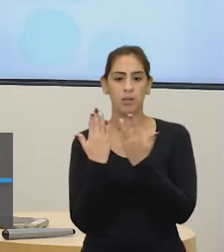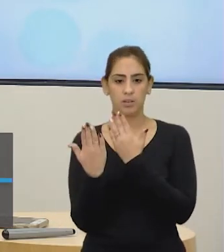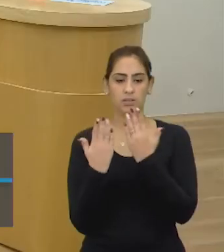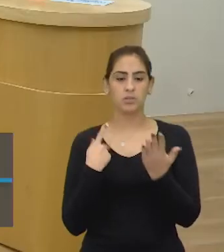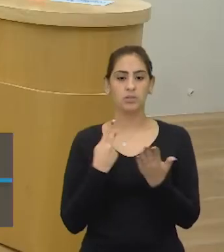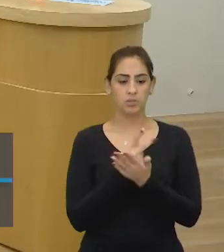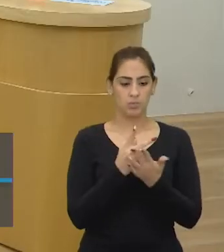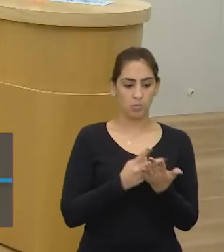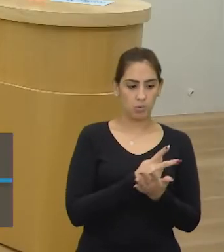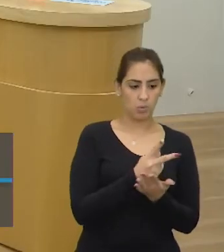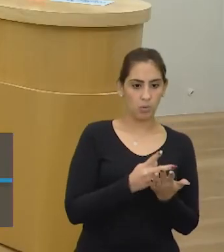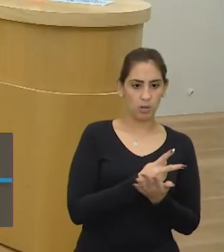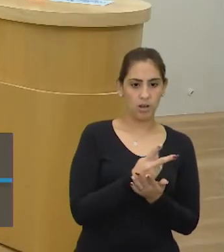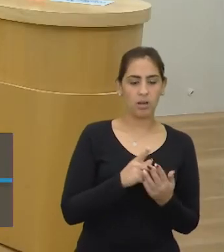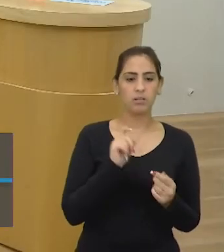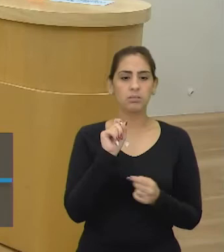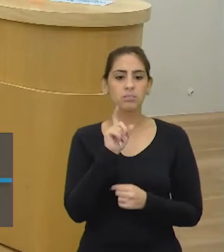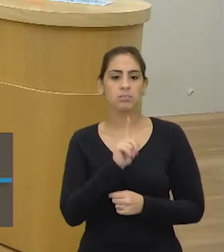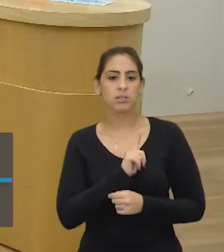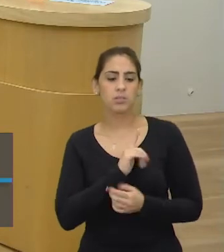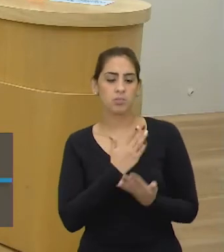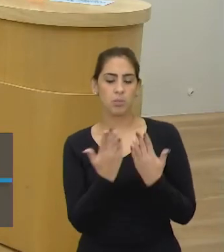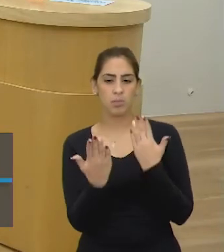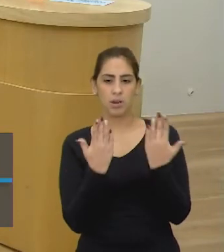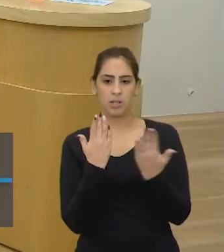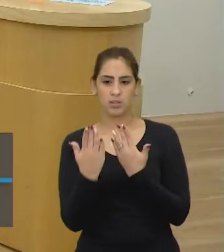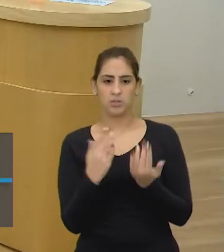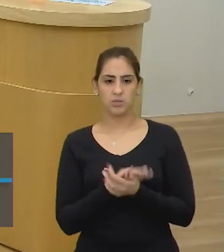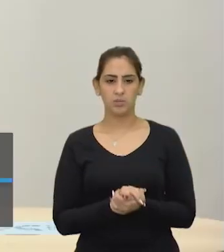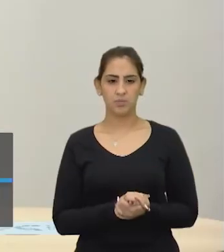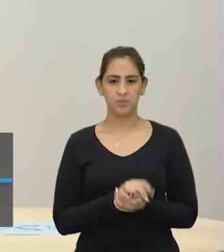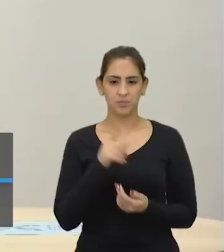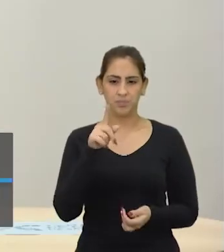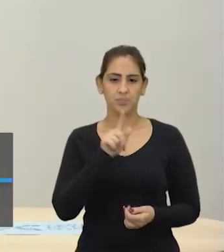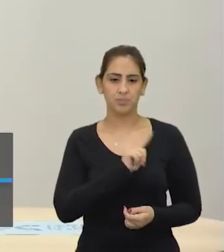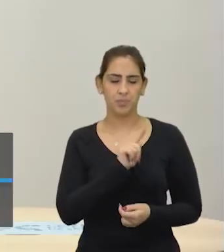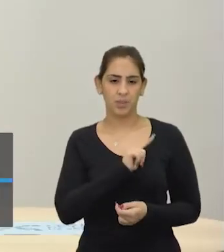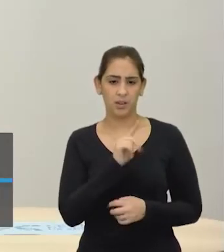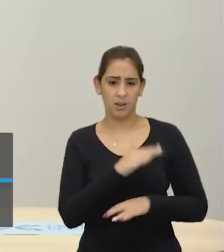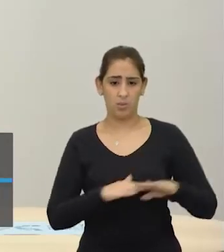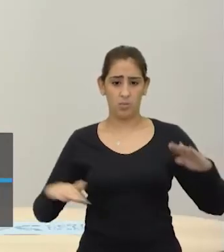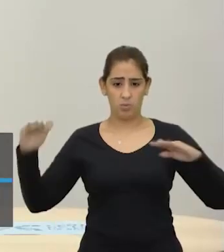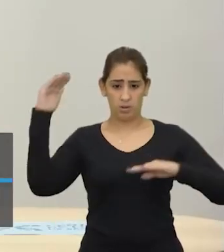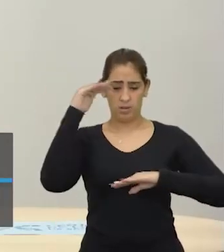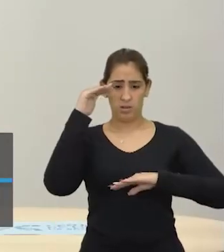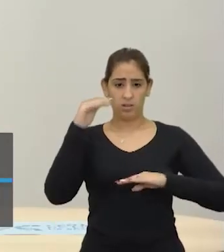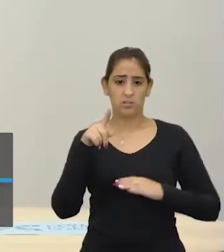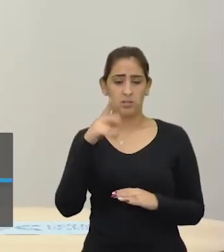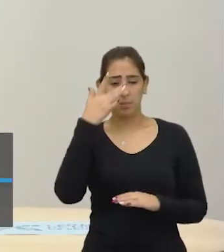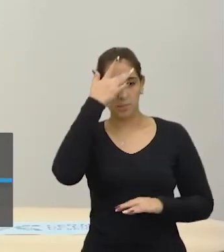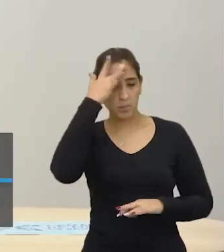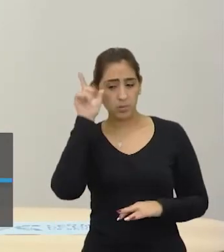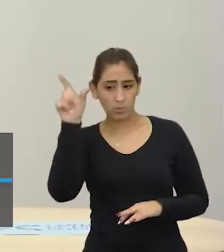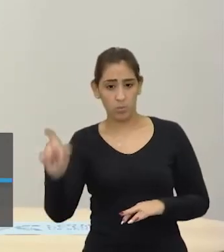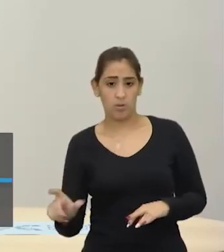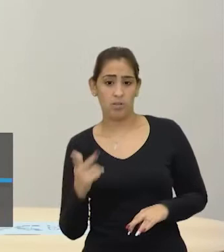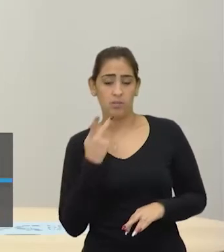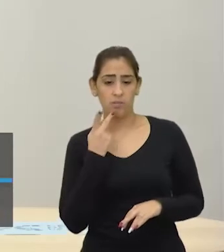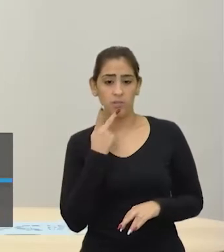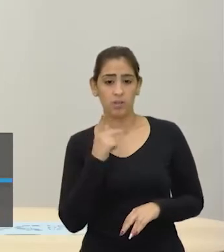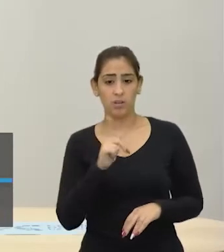procurar elementos que tenham sentido de comparativo. Né? Essa conformidade aí é autoridade, né? Conforme essa pessoa falou, essa pessoa